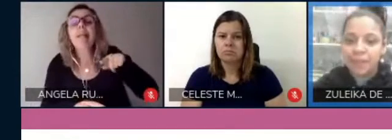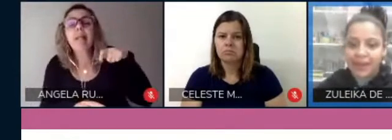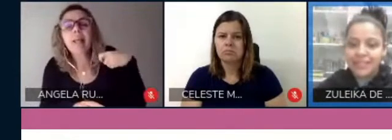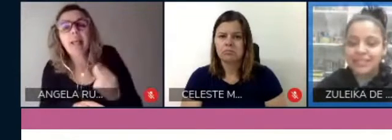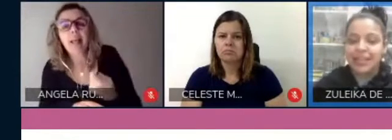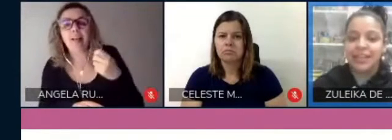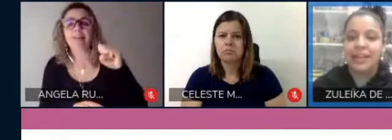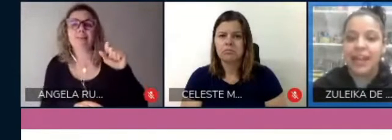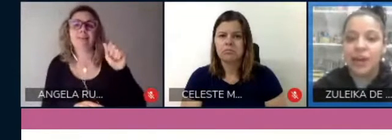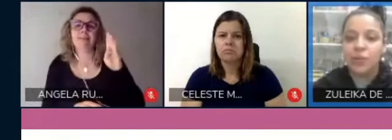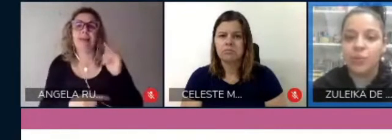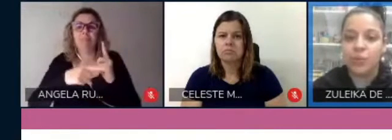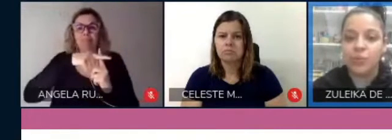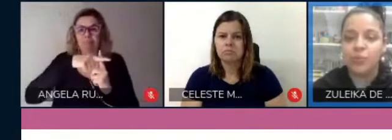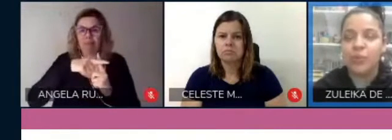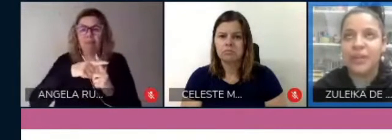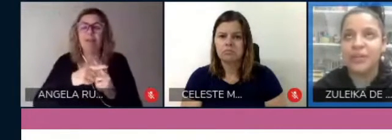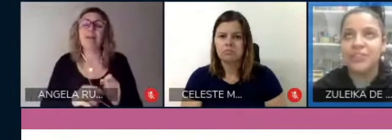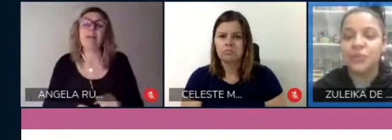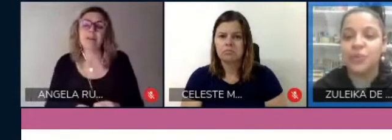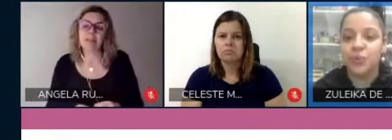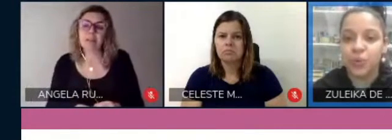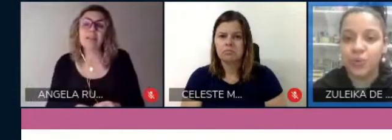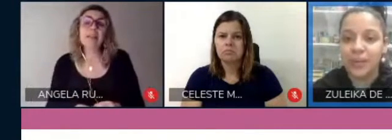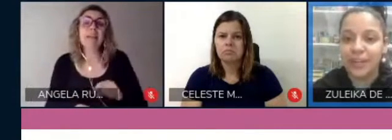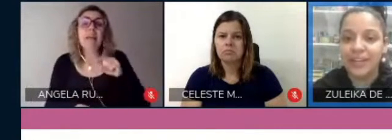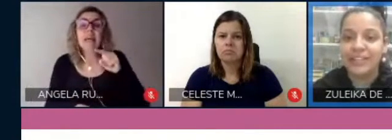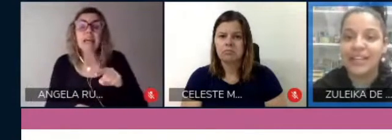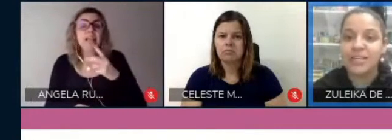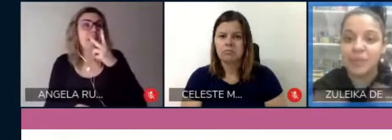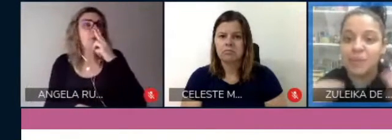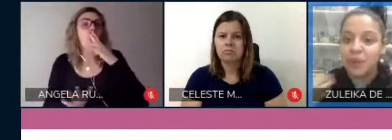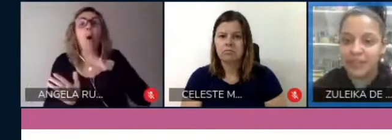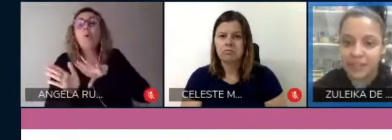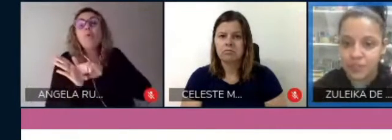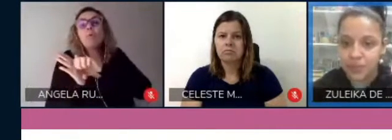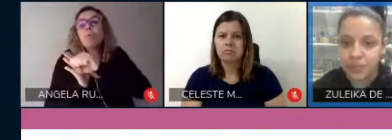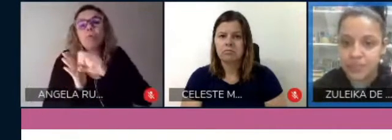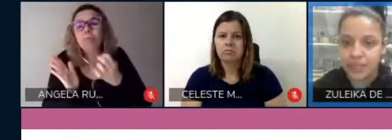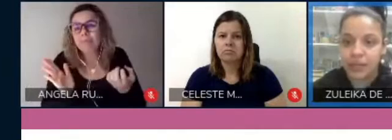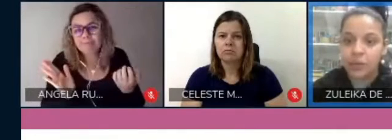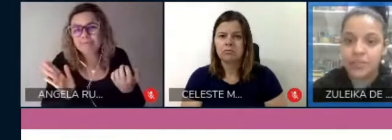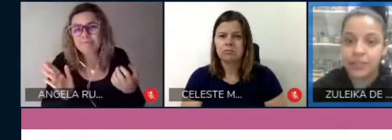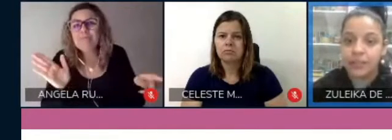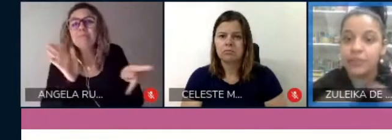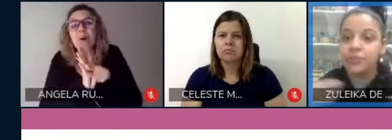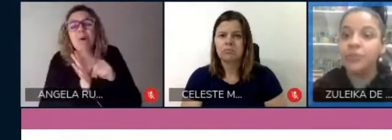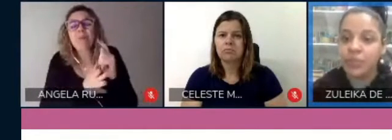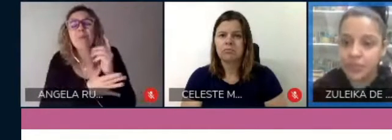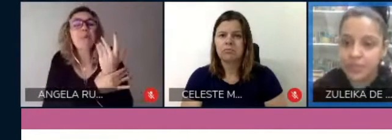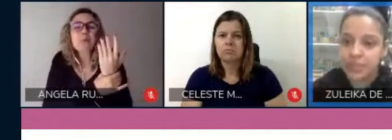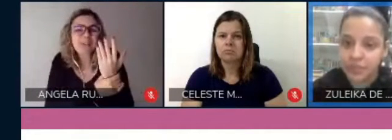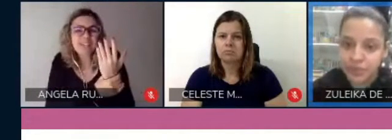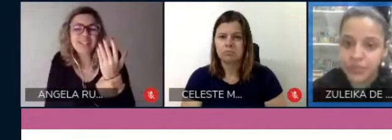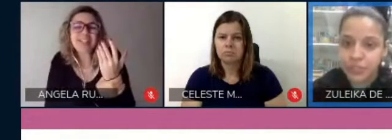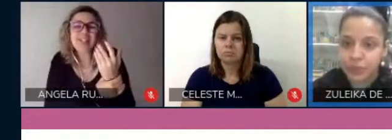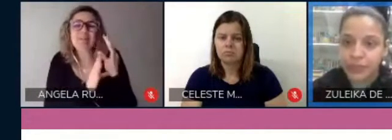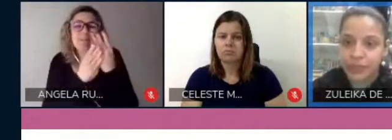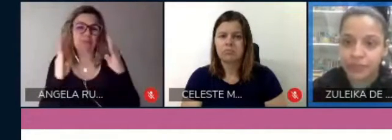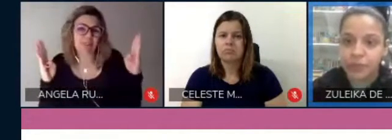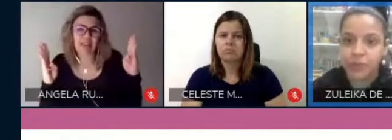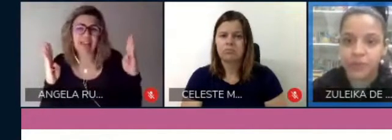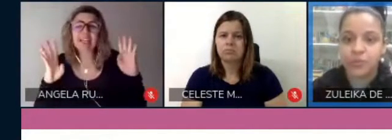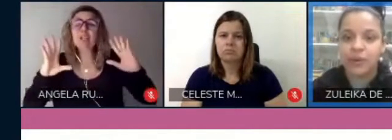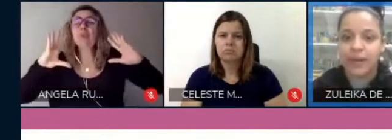O Sabe Mais, ele é um grande Google das bibliotecas URGS. Ele concentra tudo o que nós temos